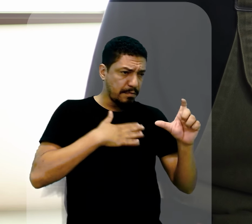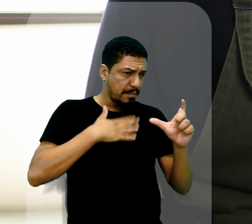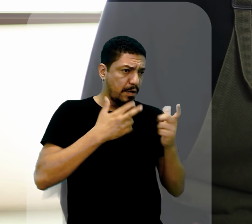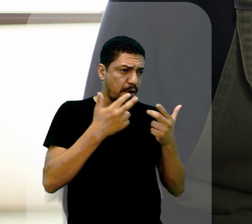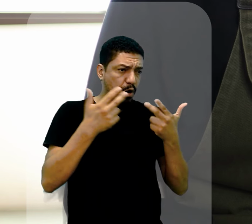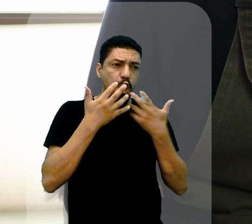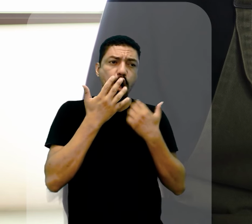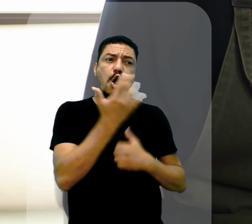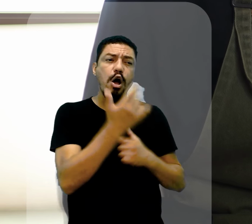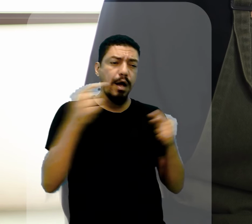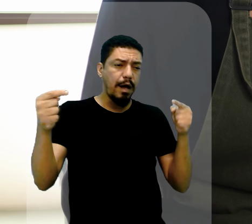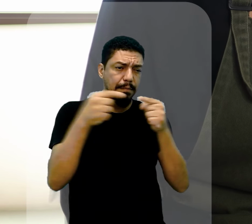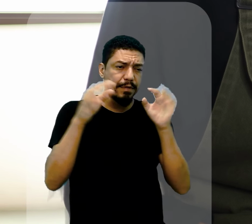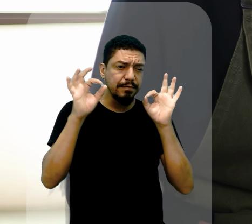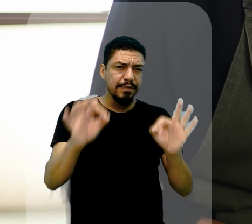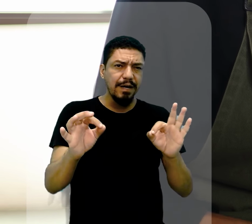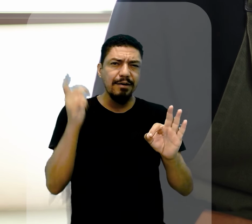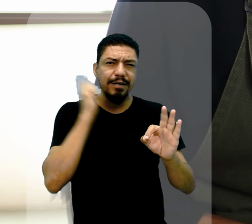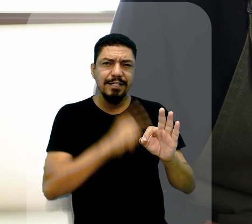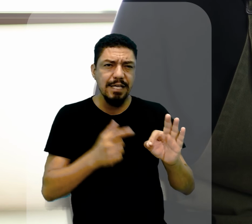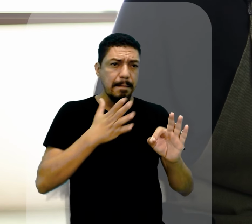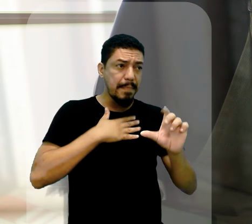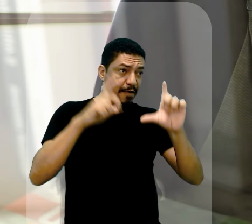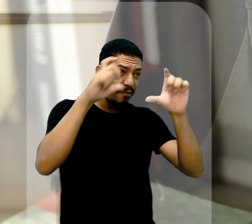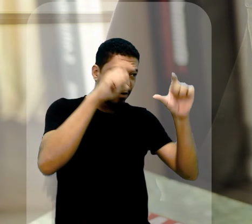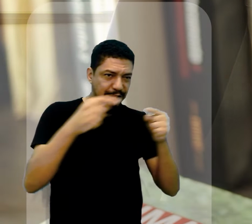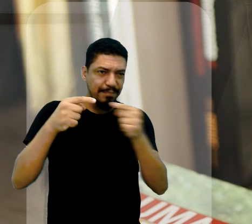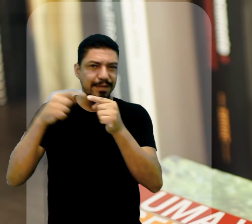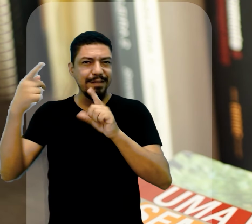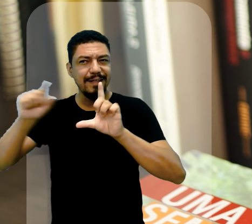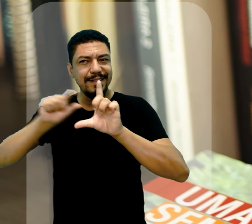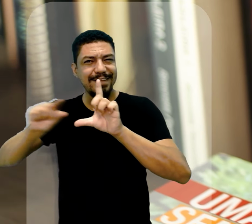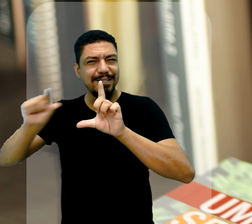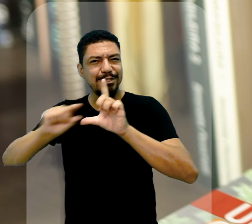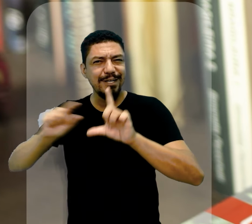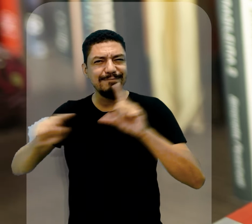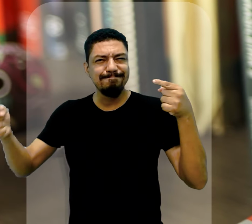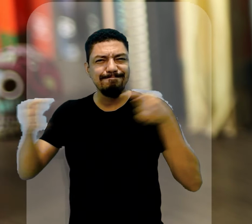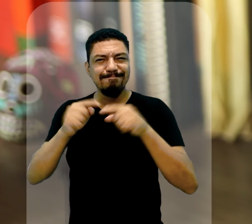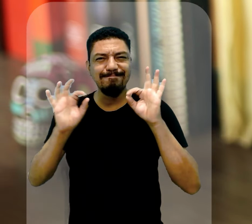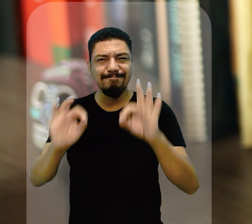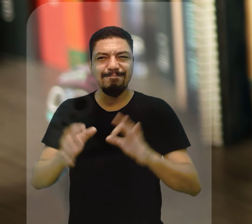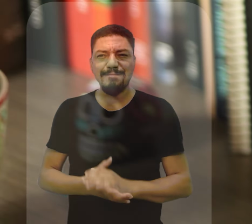mais poética do que só a série de fotos que eu estava fazendo.